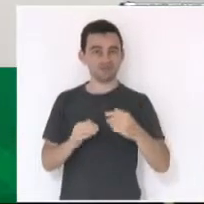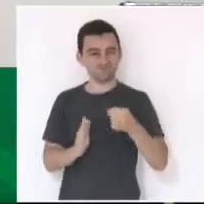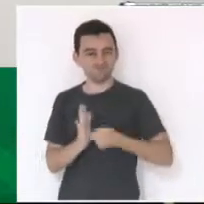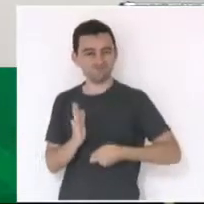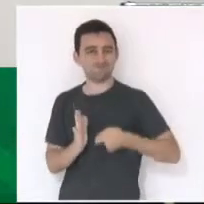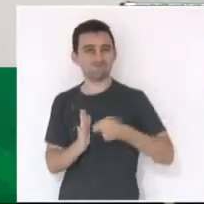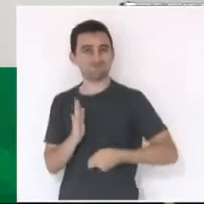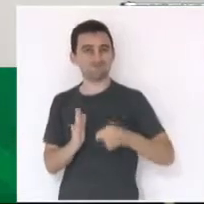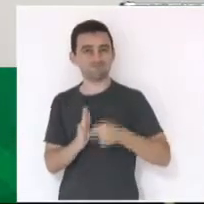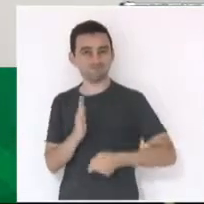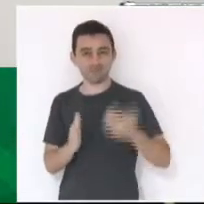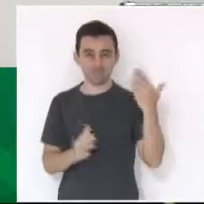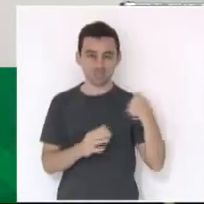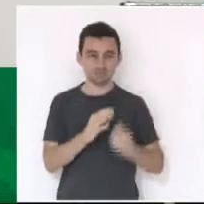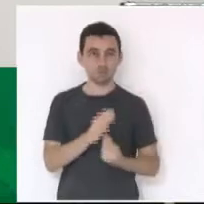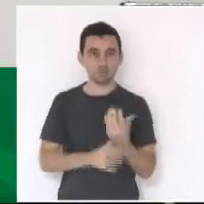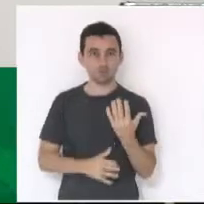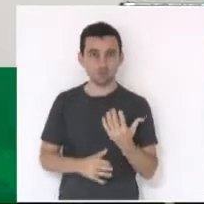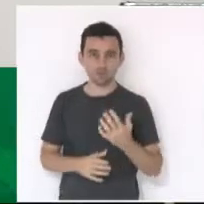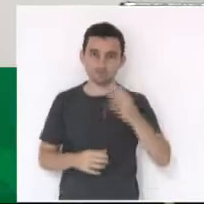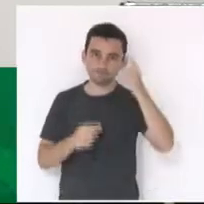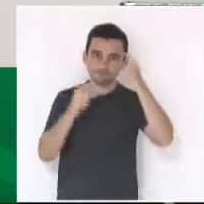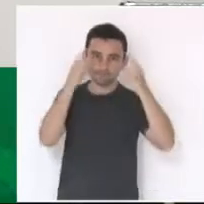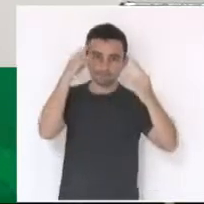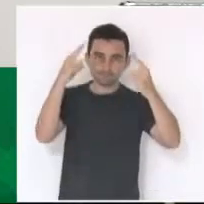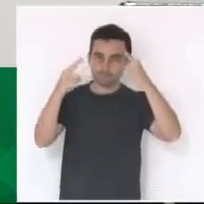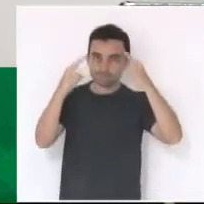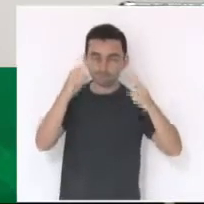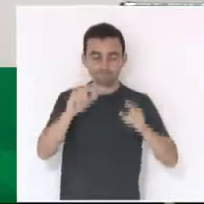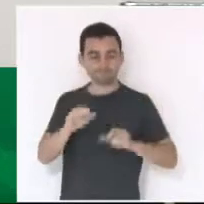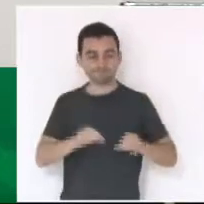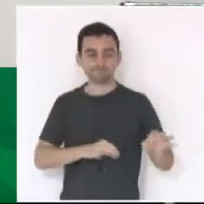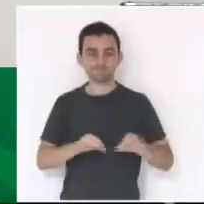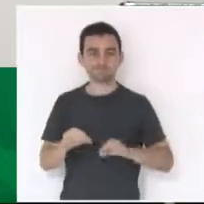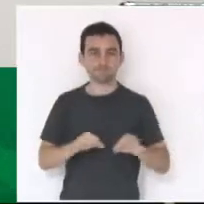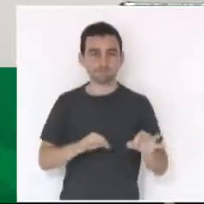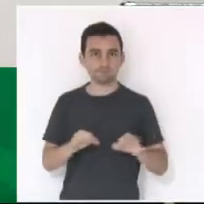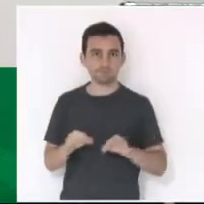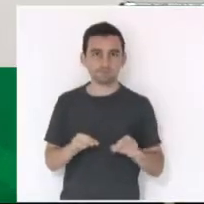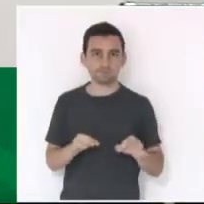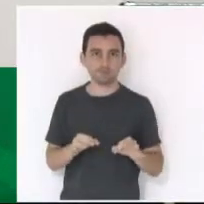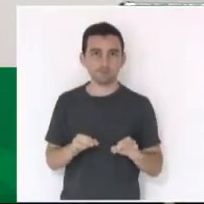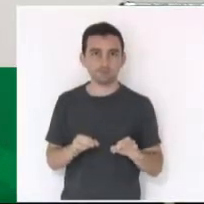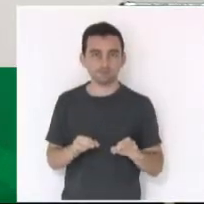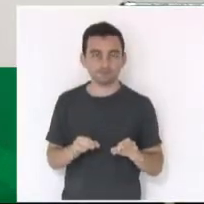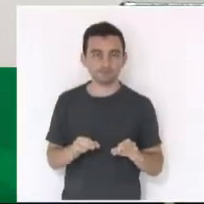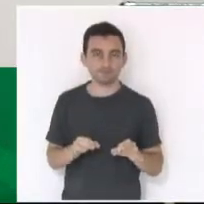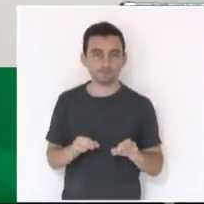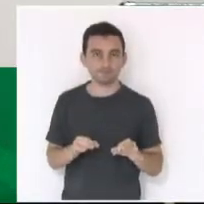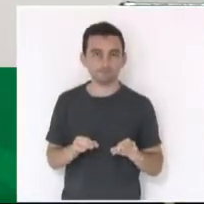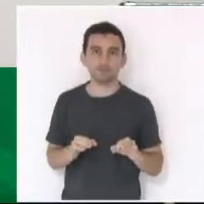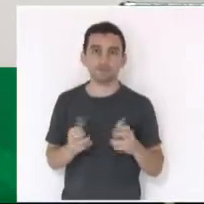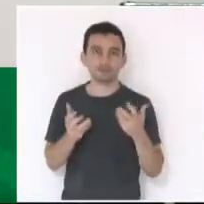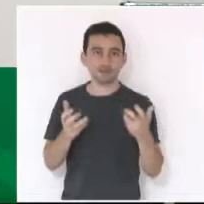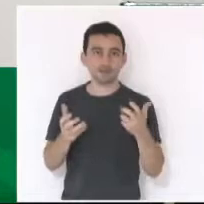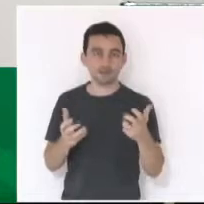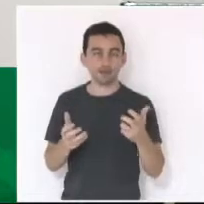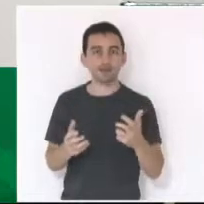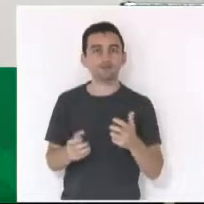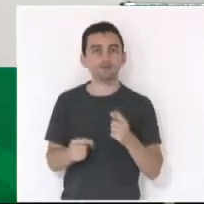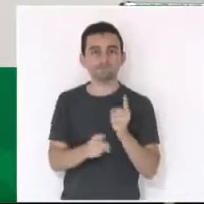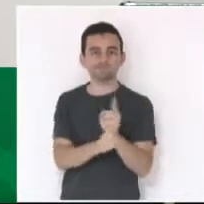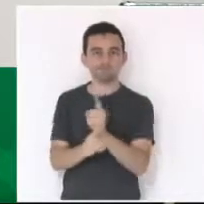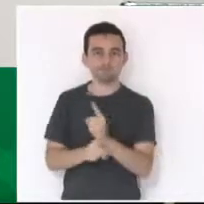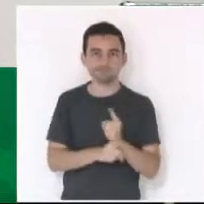luta concreta em torno de ideias programáticas que descortina o horizonte encontre alternativas